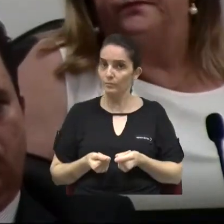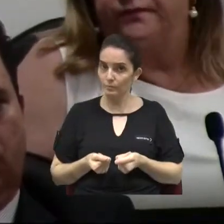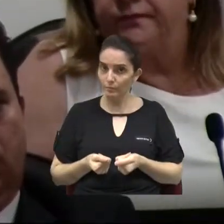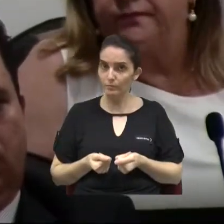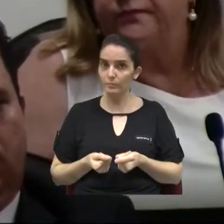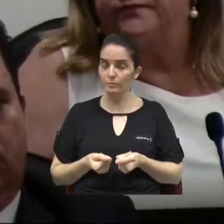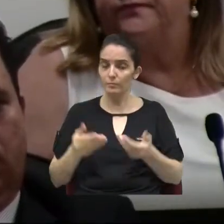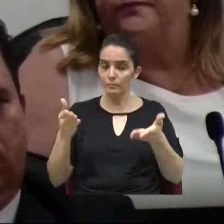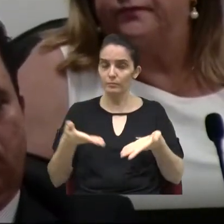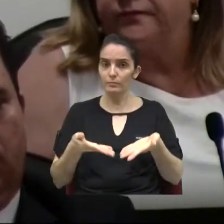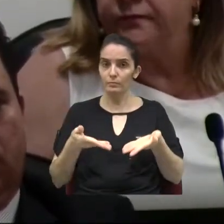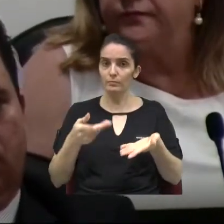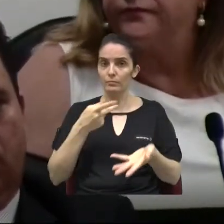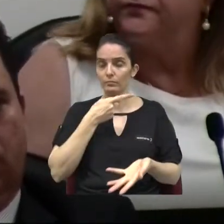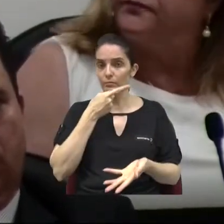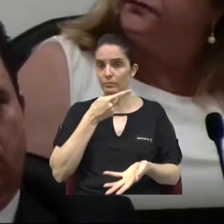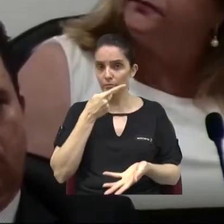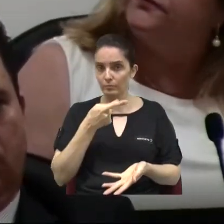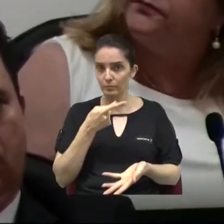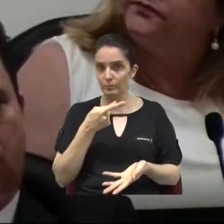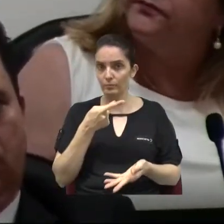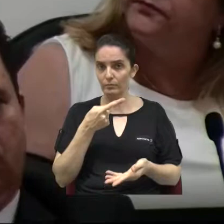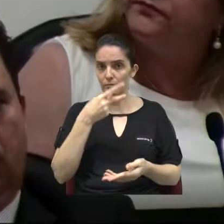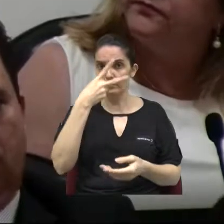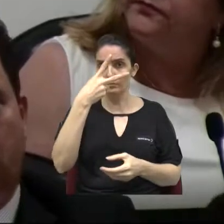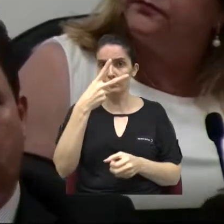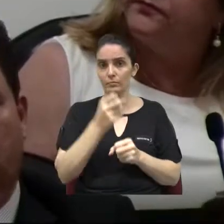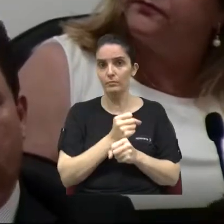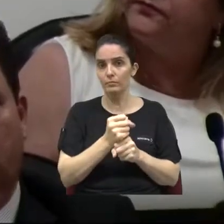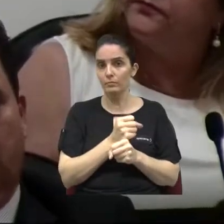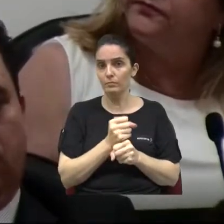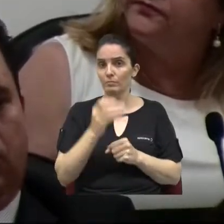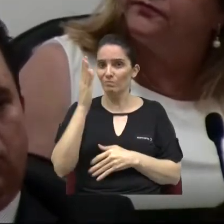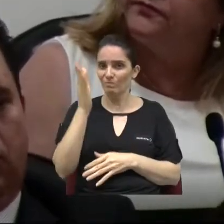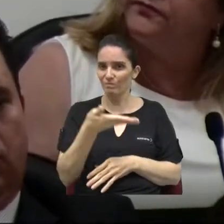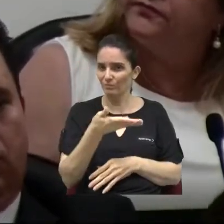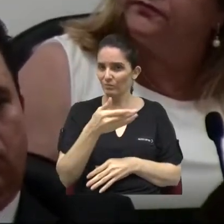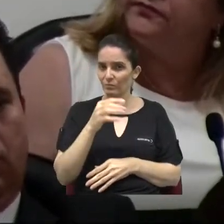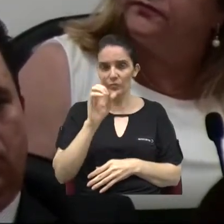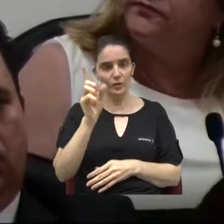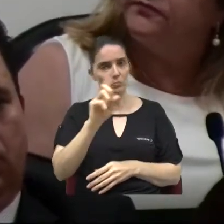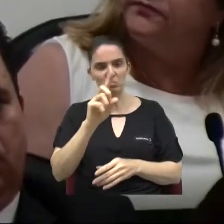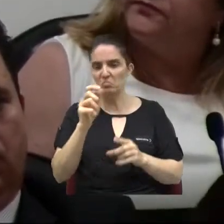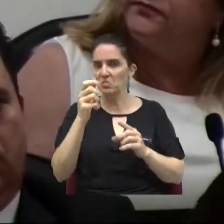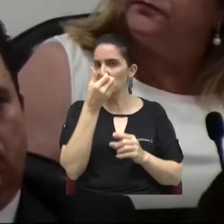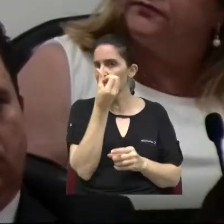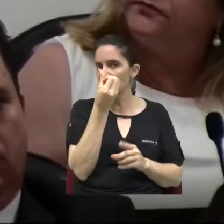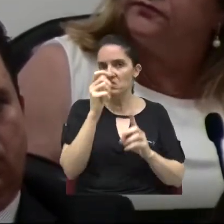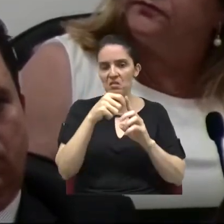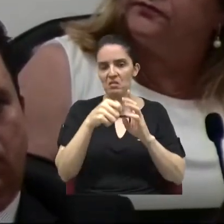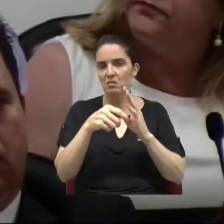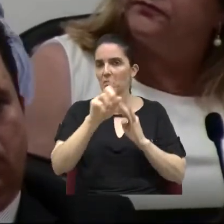estamos falando de uma situação de 2 anos já, nós estamos falando de uma situação de 6 meses, e a Prefeitura nos